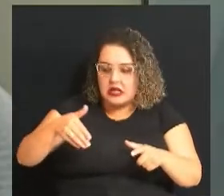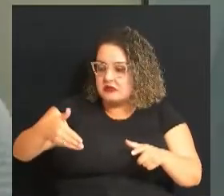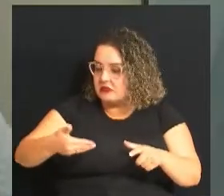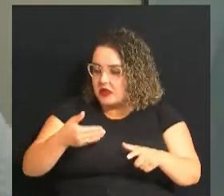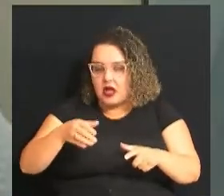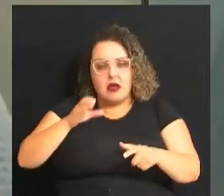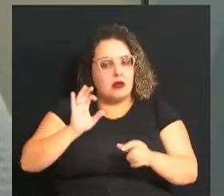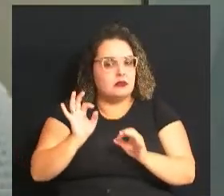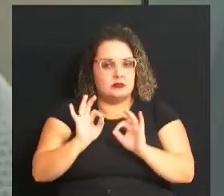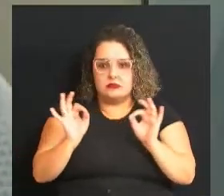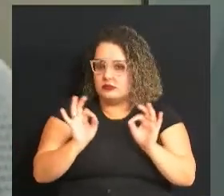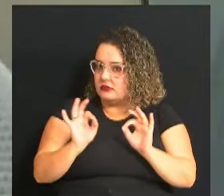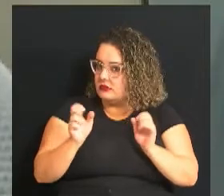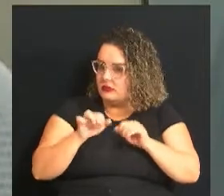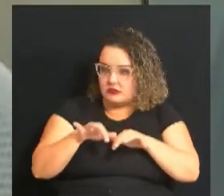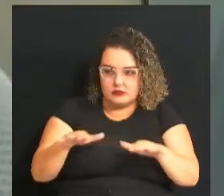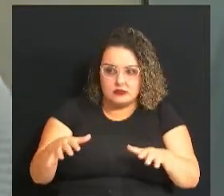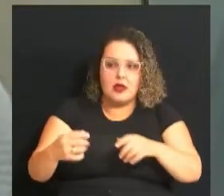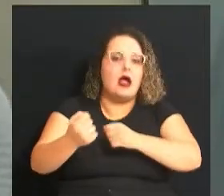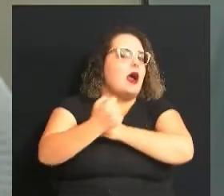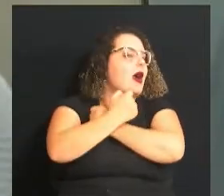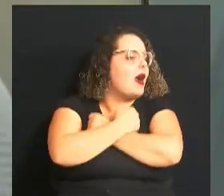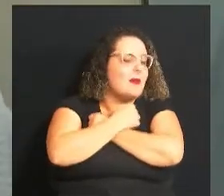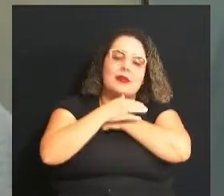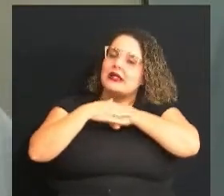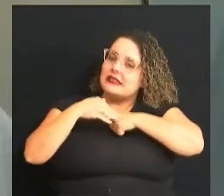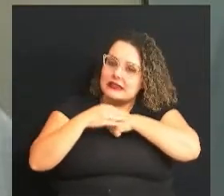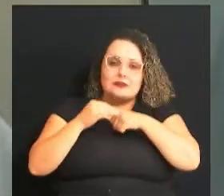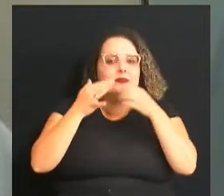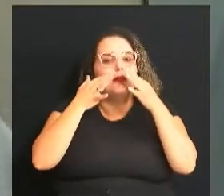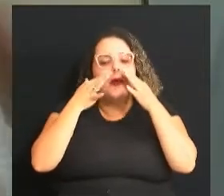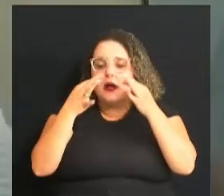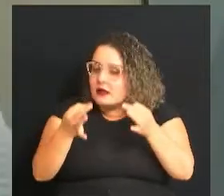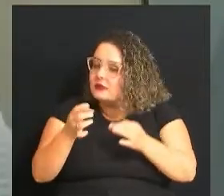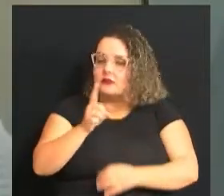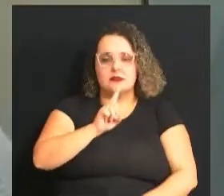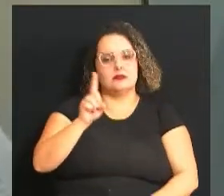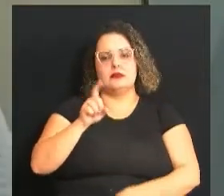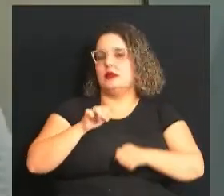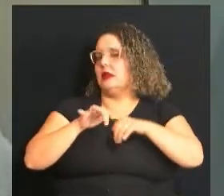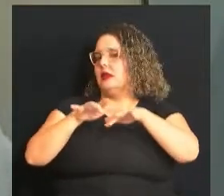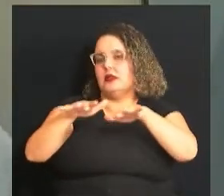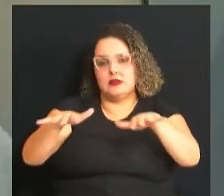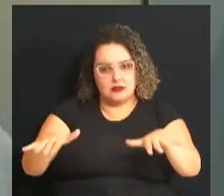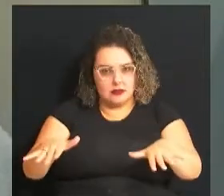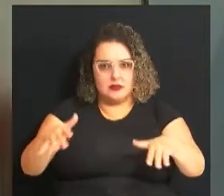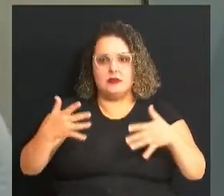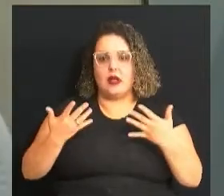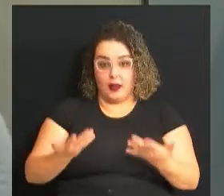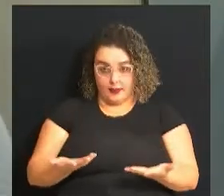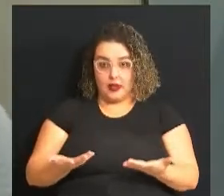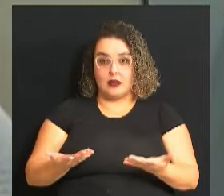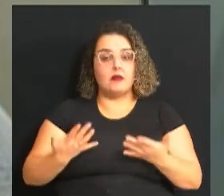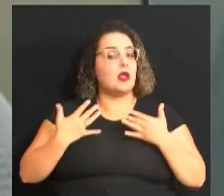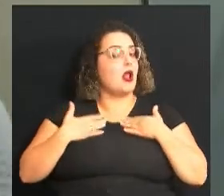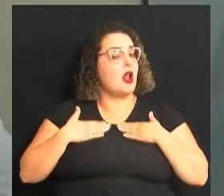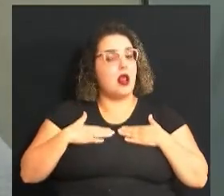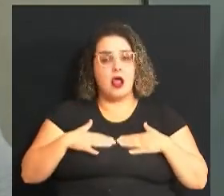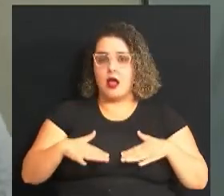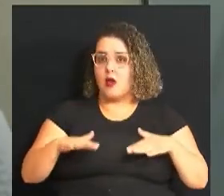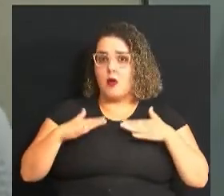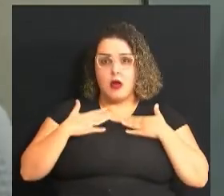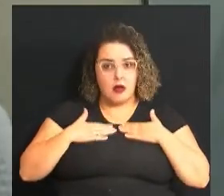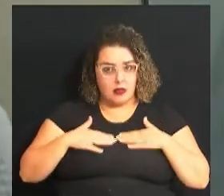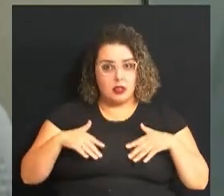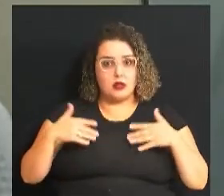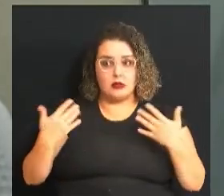não contamina, abraço, carinho, atenção não contamina, tá? Então fiquem tranquilos em relação a